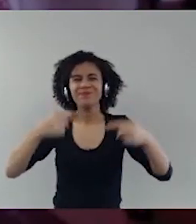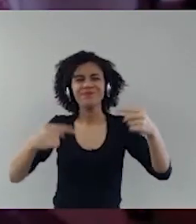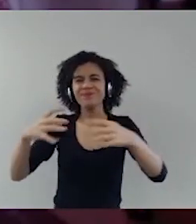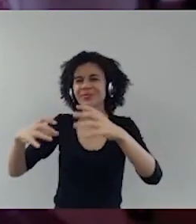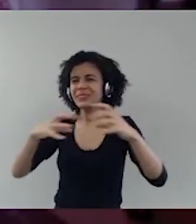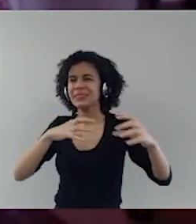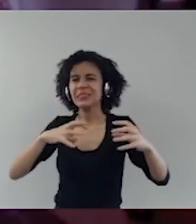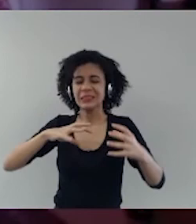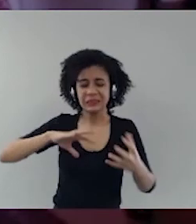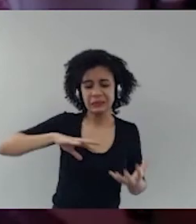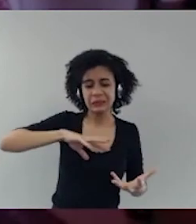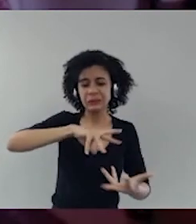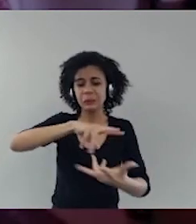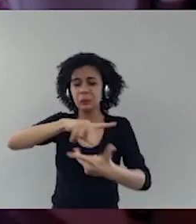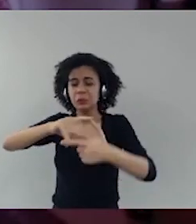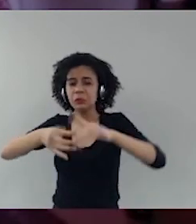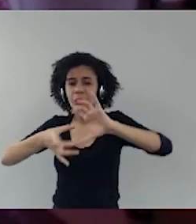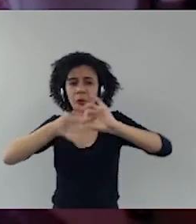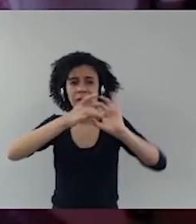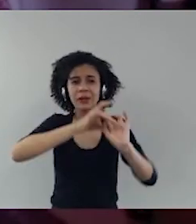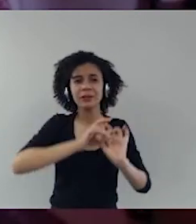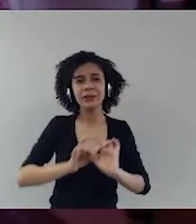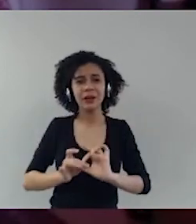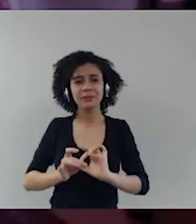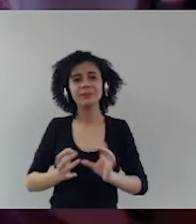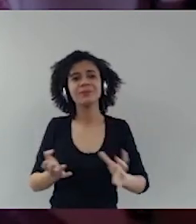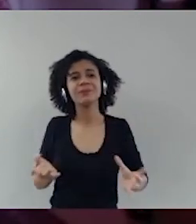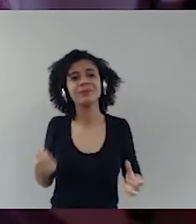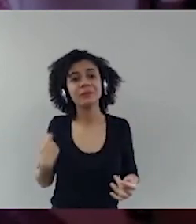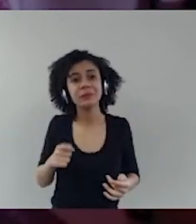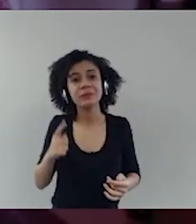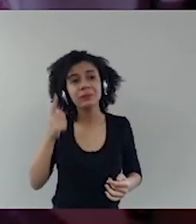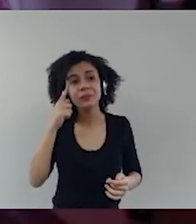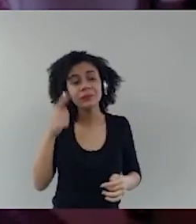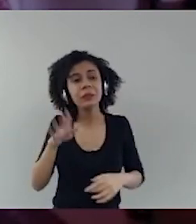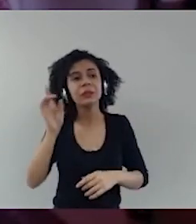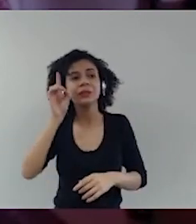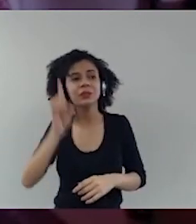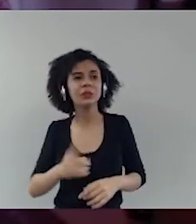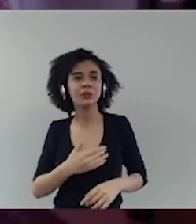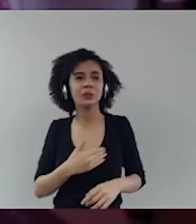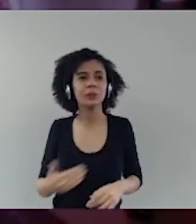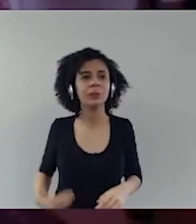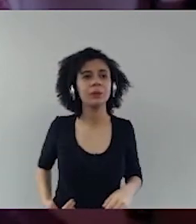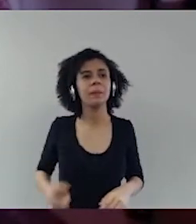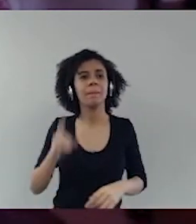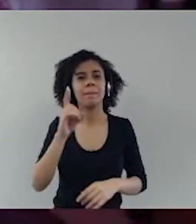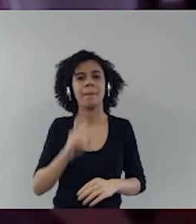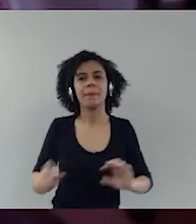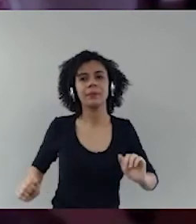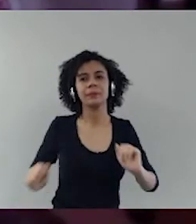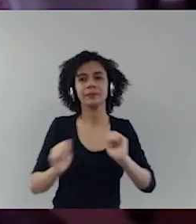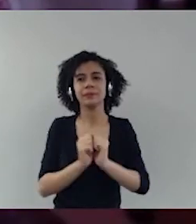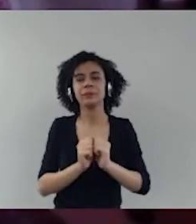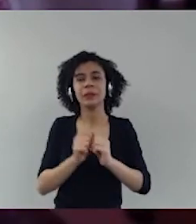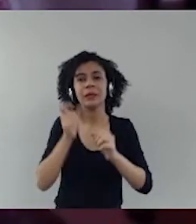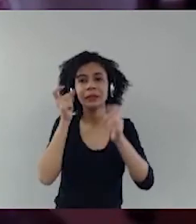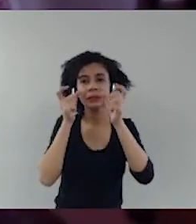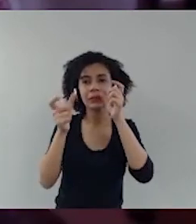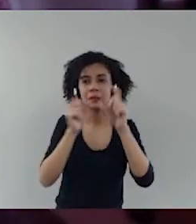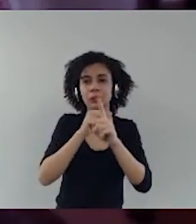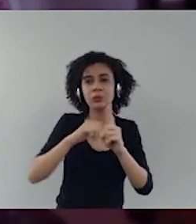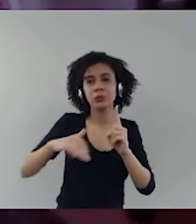mais globalizado, que requer um pensamento mais da ordem do direito público, dos direitos coletivos, dos interesses